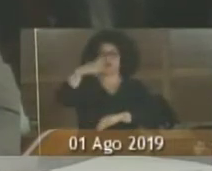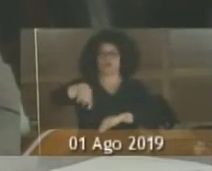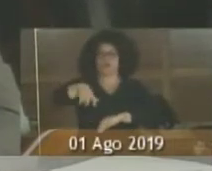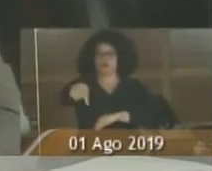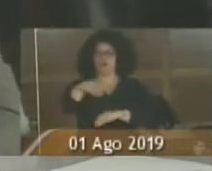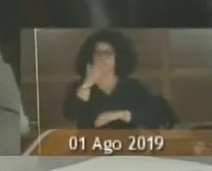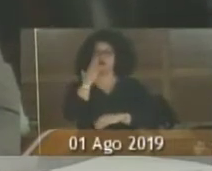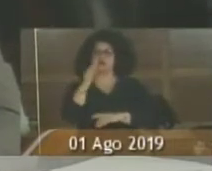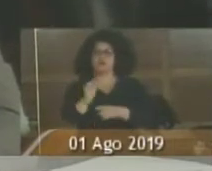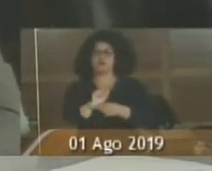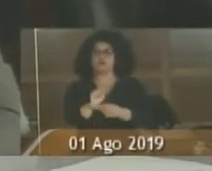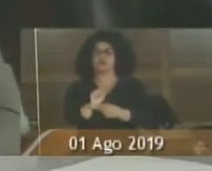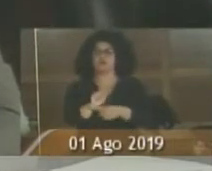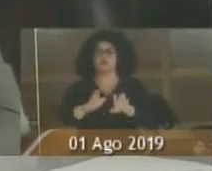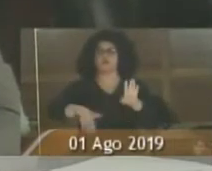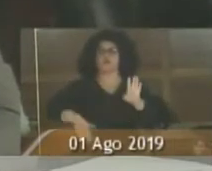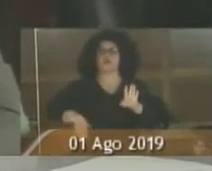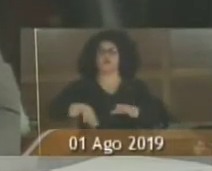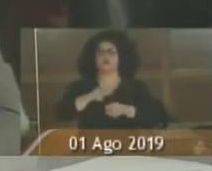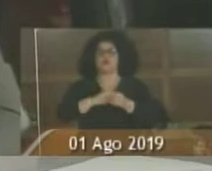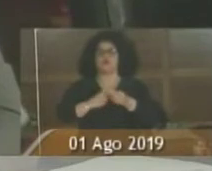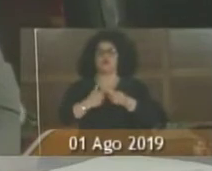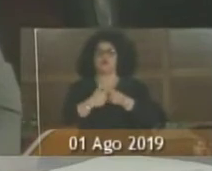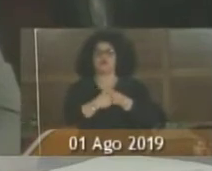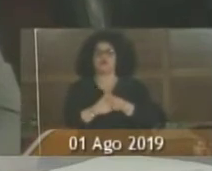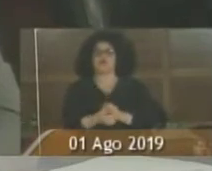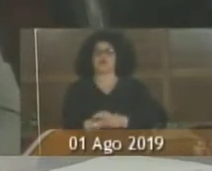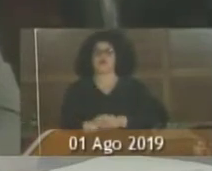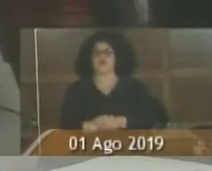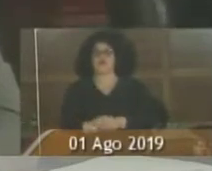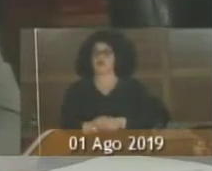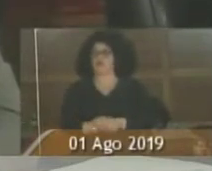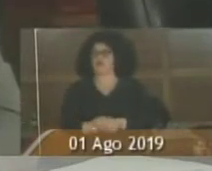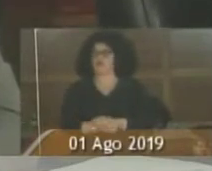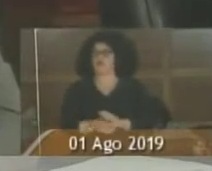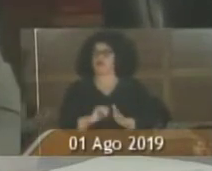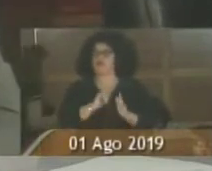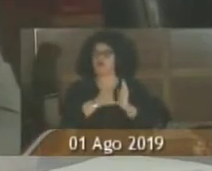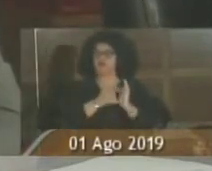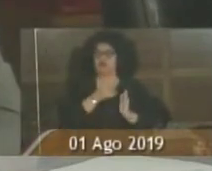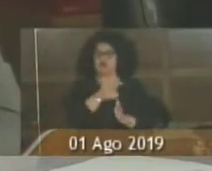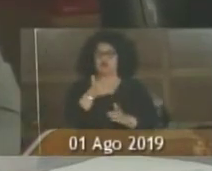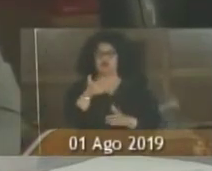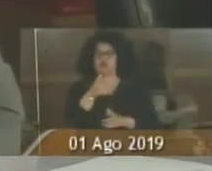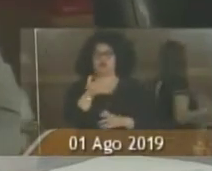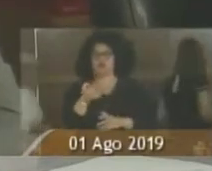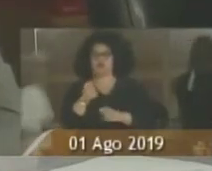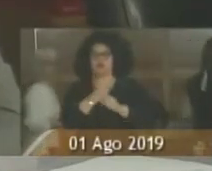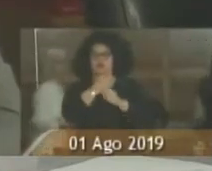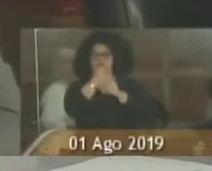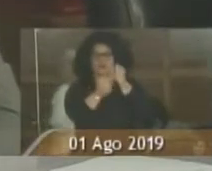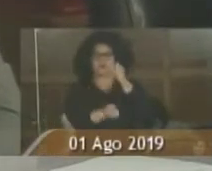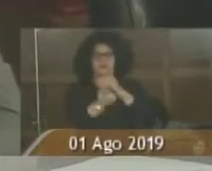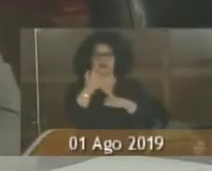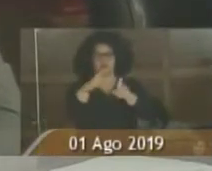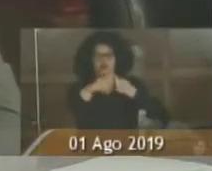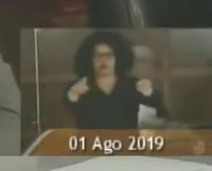Mercado da Praia, da Itinga, bairro Bracuí. Indicação 2260, indicando ao prefeito a construção de um salão